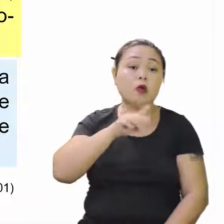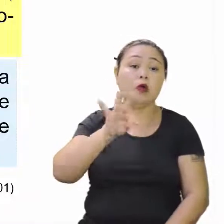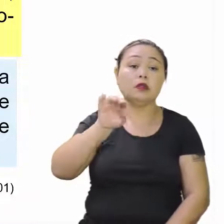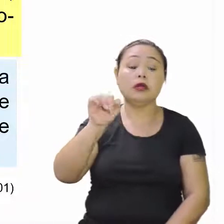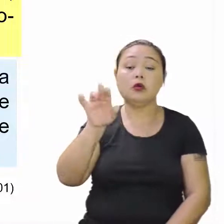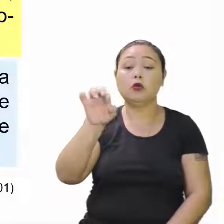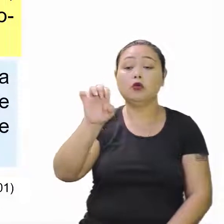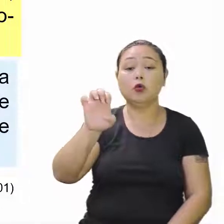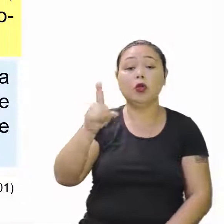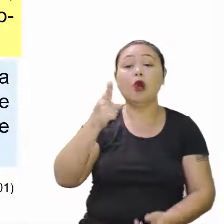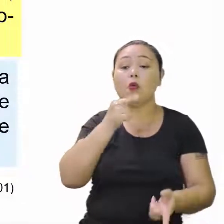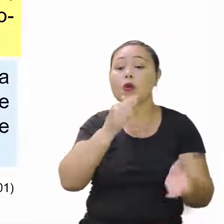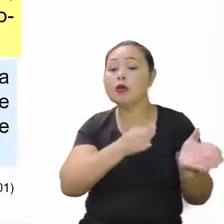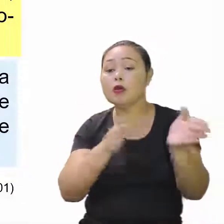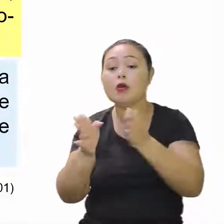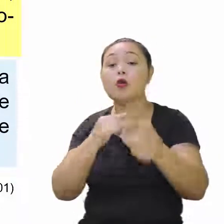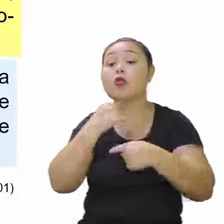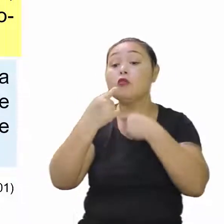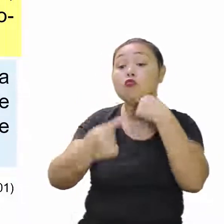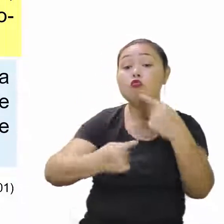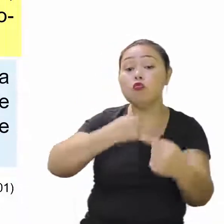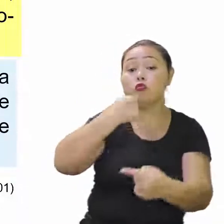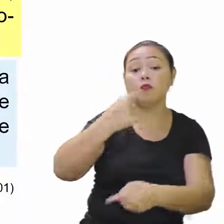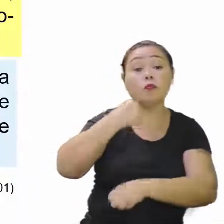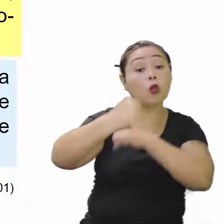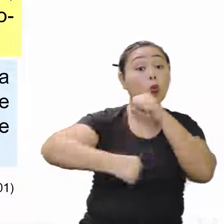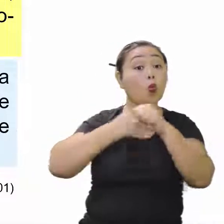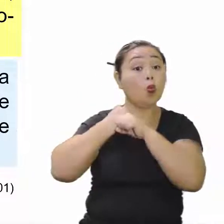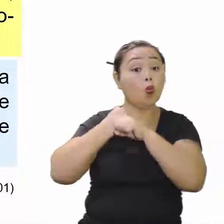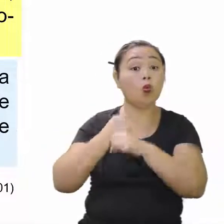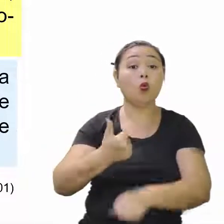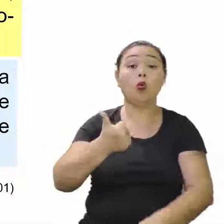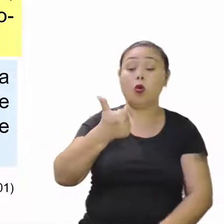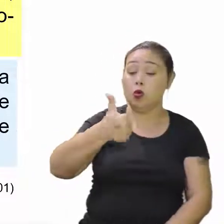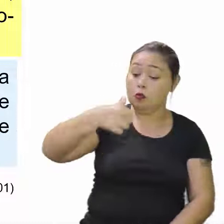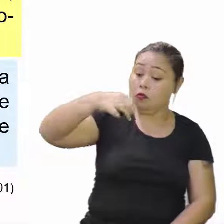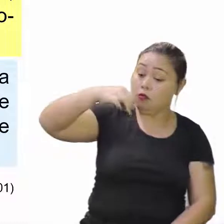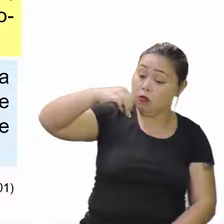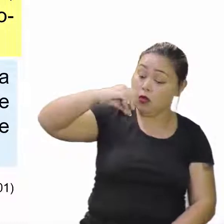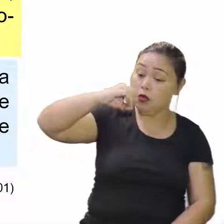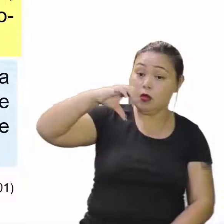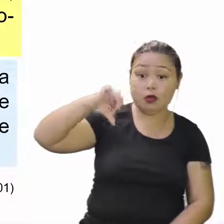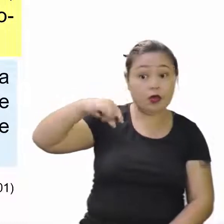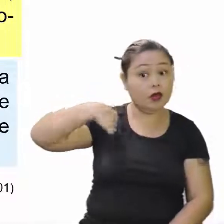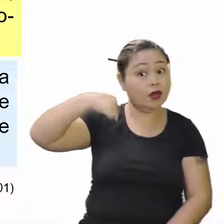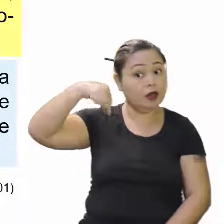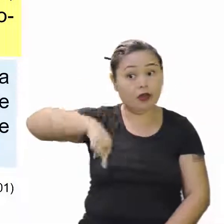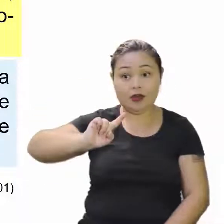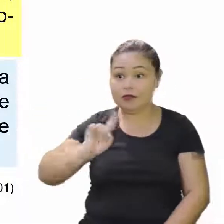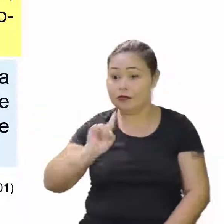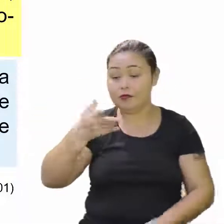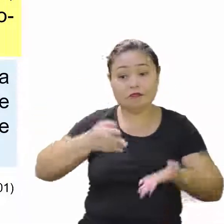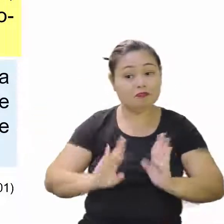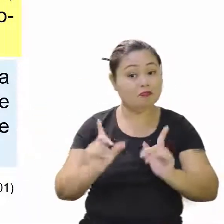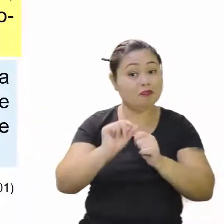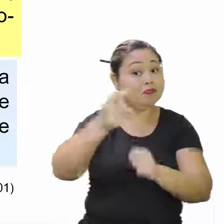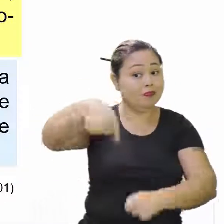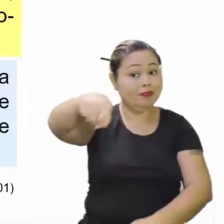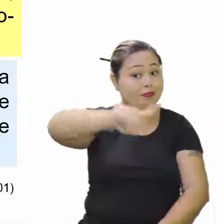Dúvidas. Olha lá o ano, 1909, como faz tempo, hein? Eu não estava aqui na Terra, nem vocês.